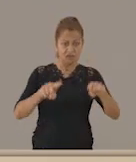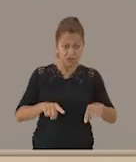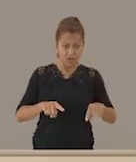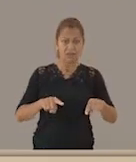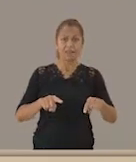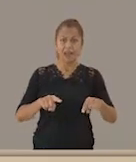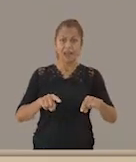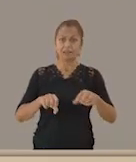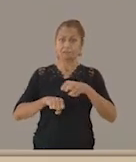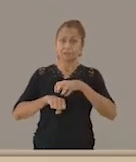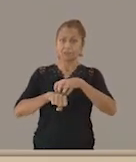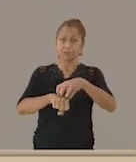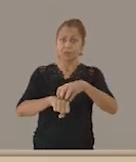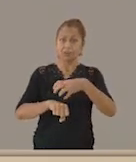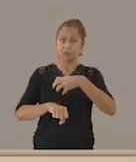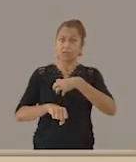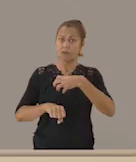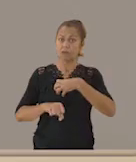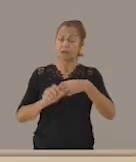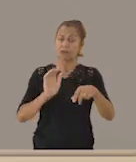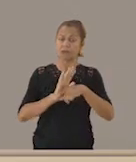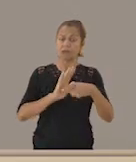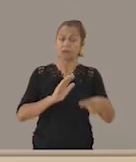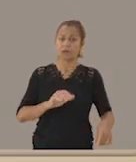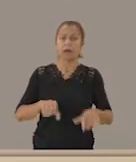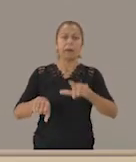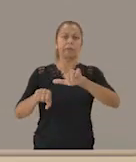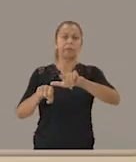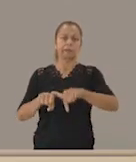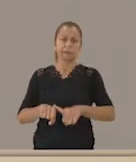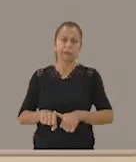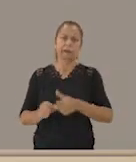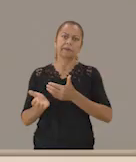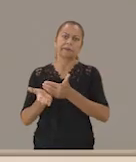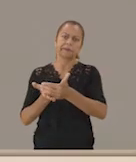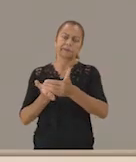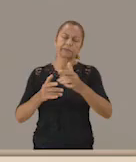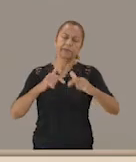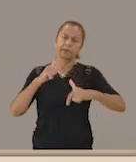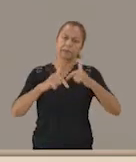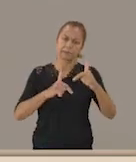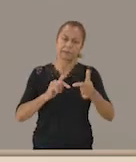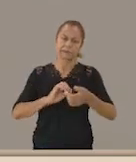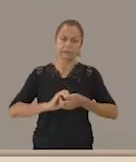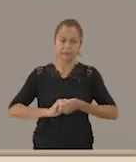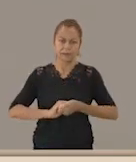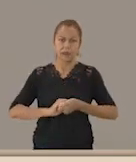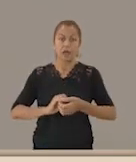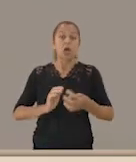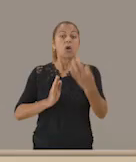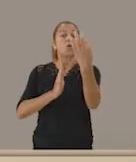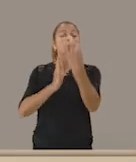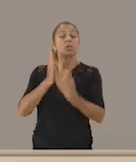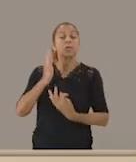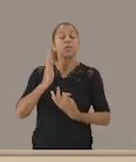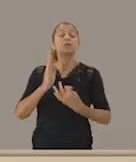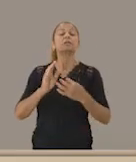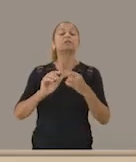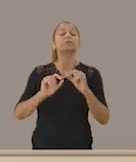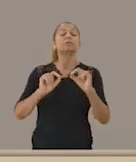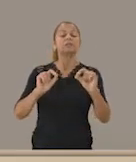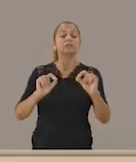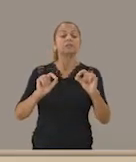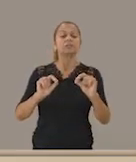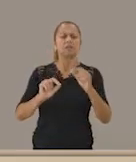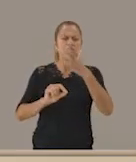que atrasaram em 2 horas o início de suas atividades. E o outro trecho: os